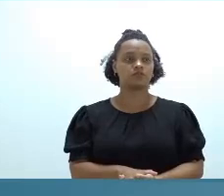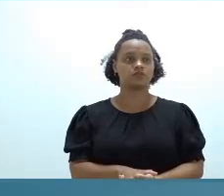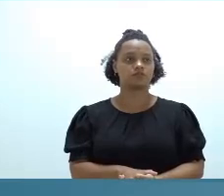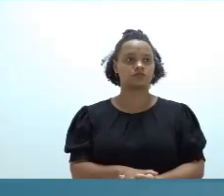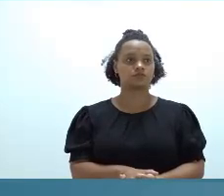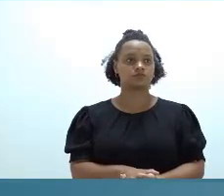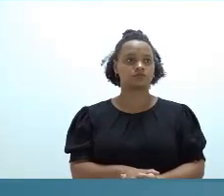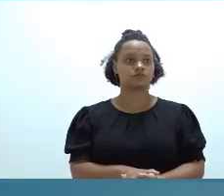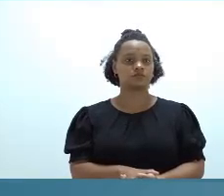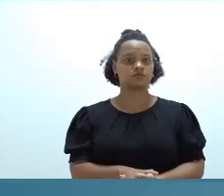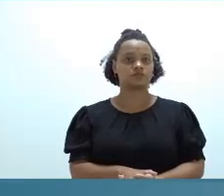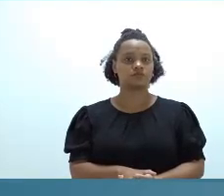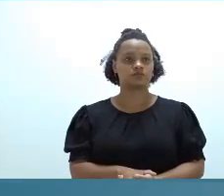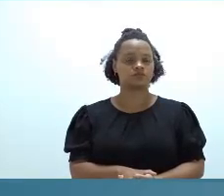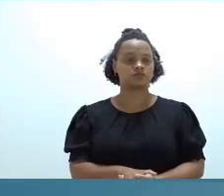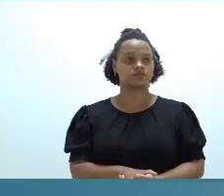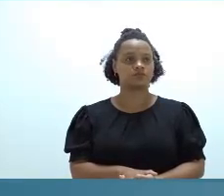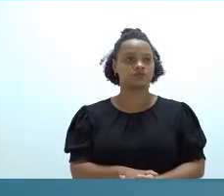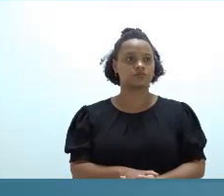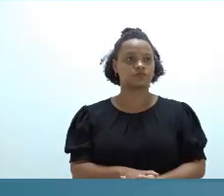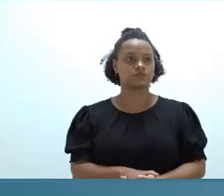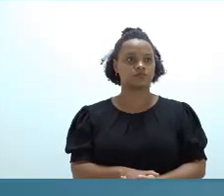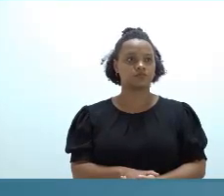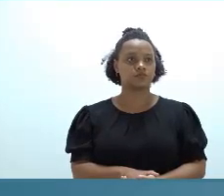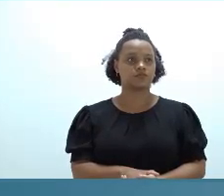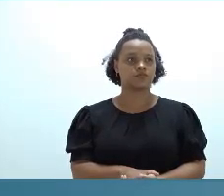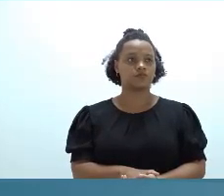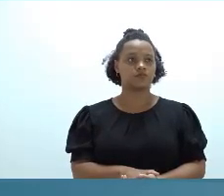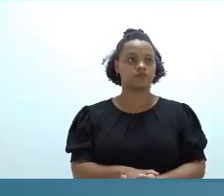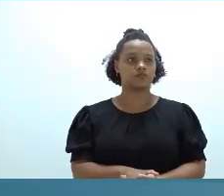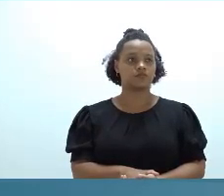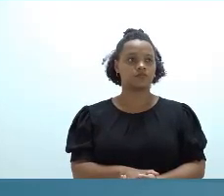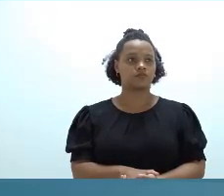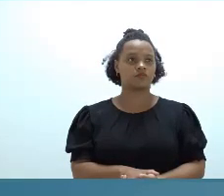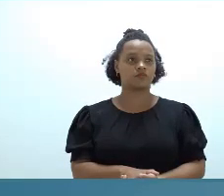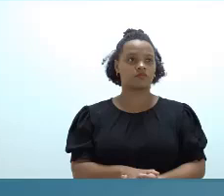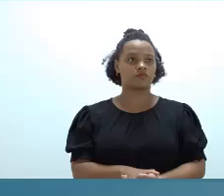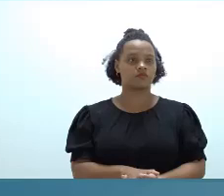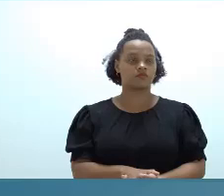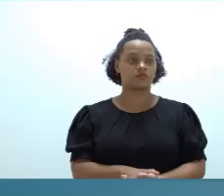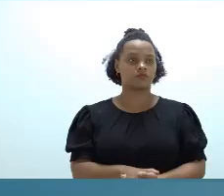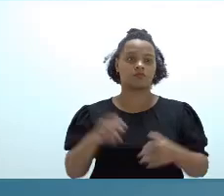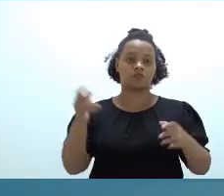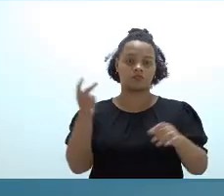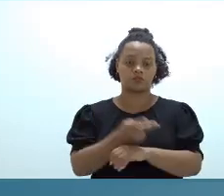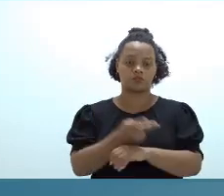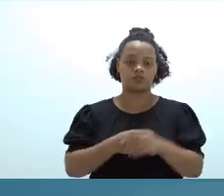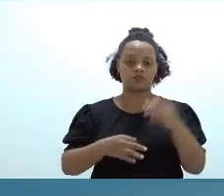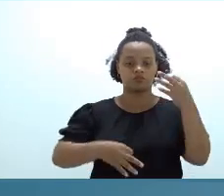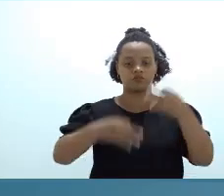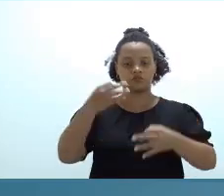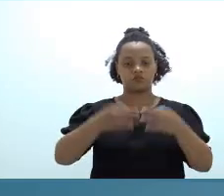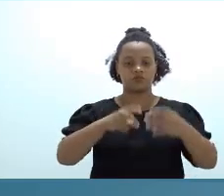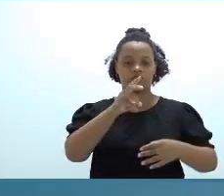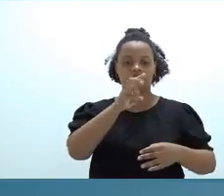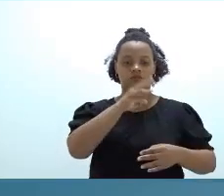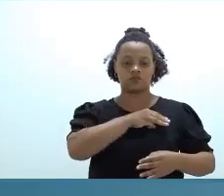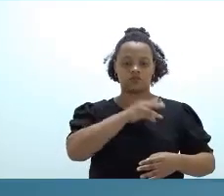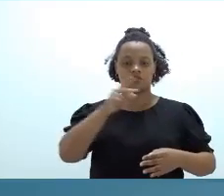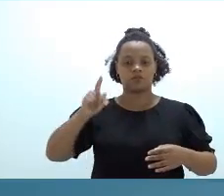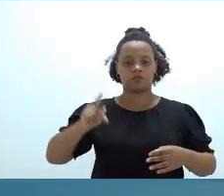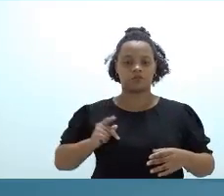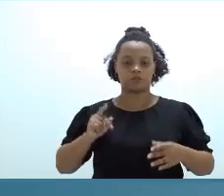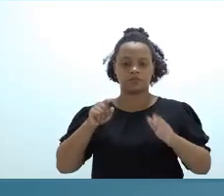do recurso. Em manifestação, a Procuradoria de Justiça do Ministério Público, na